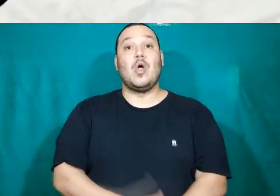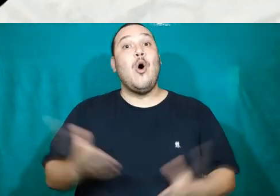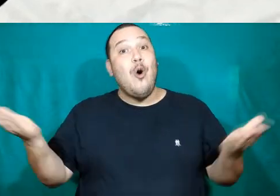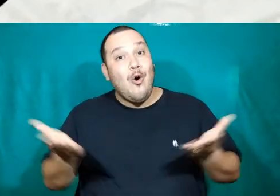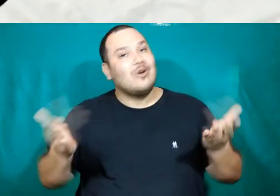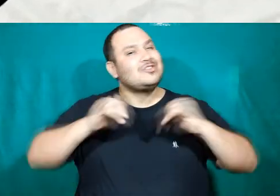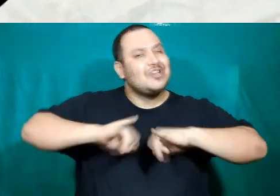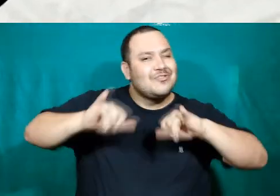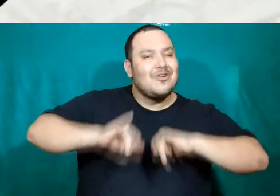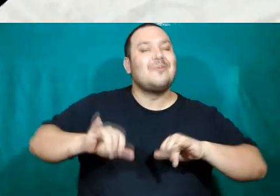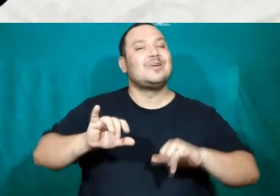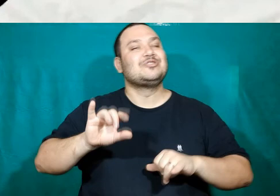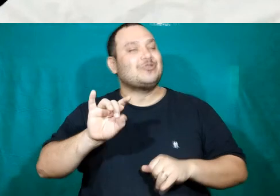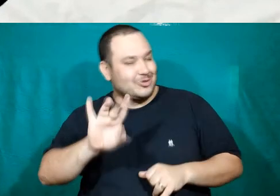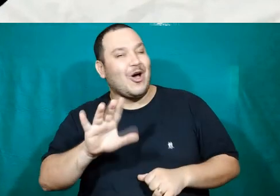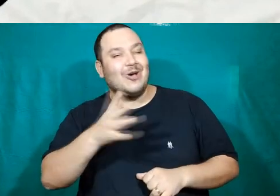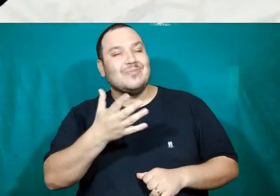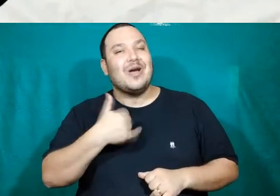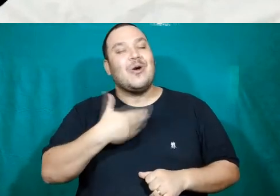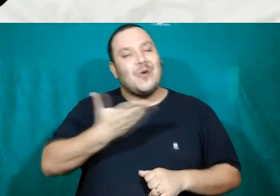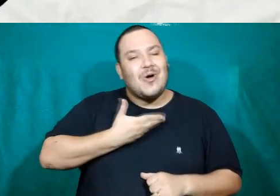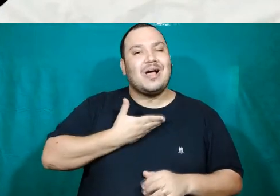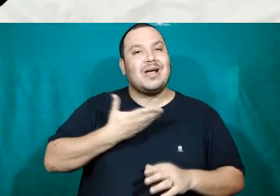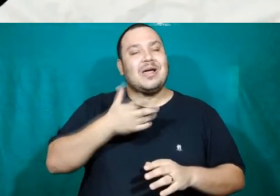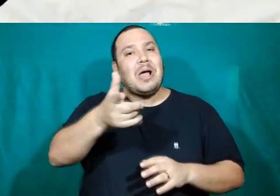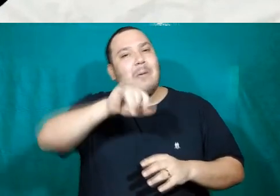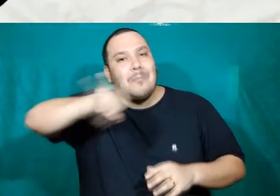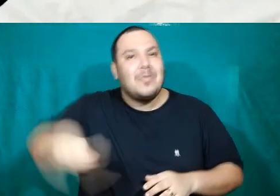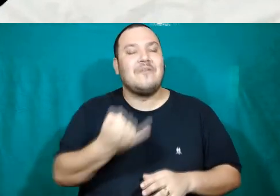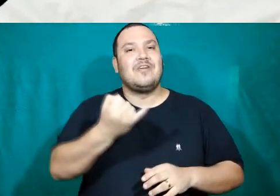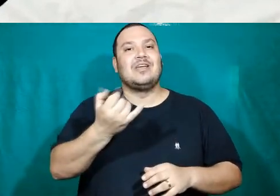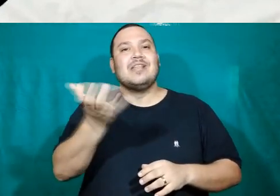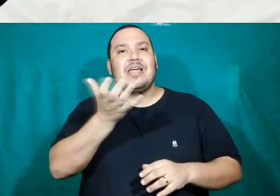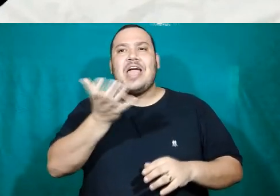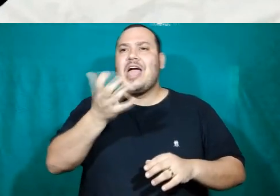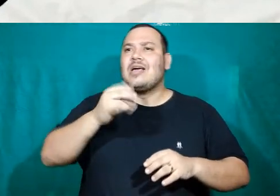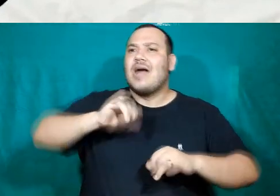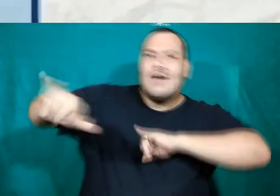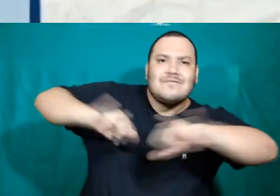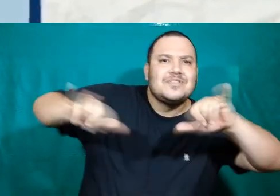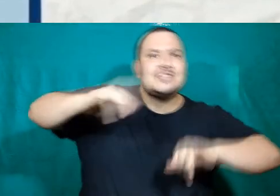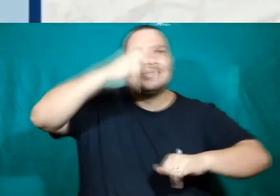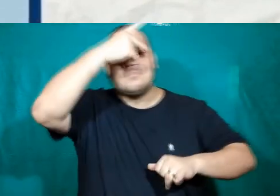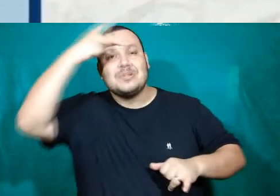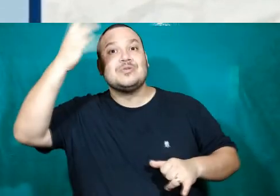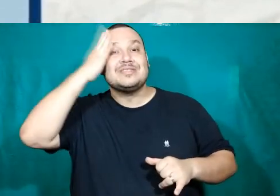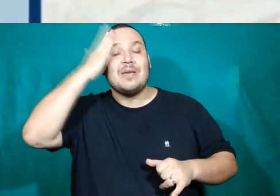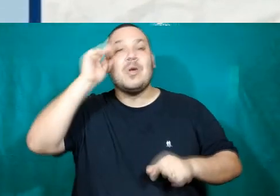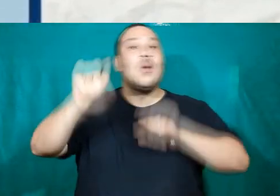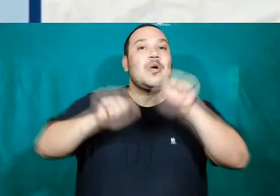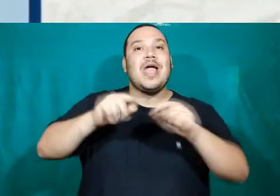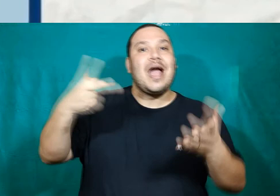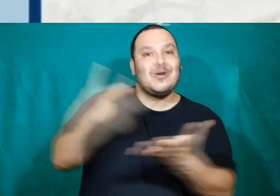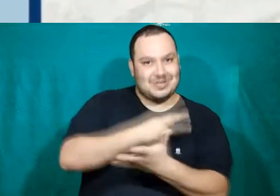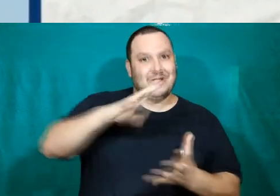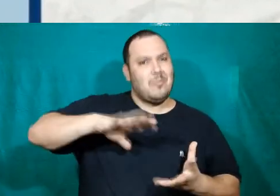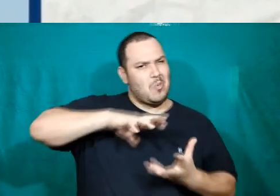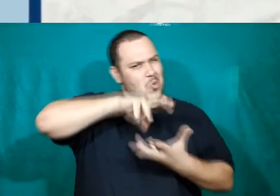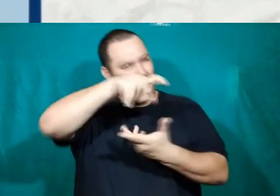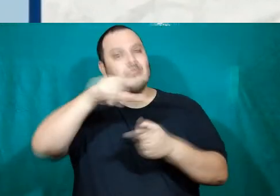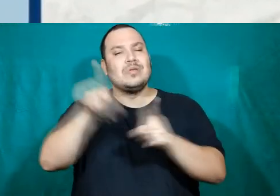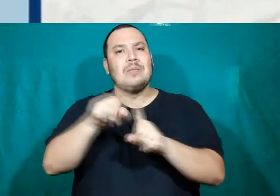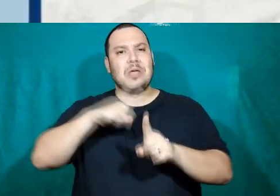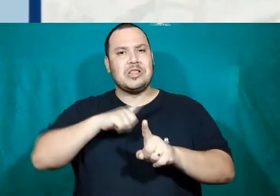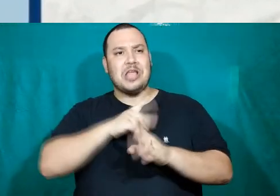são as informações que gostaríamos de passar. Compartilhe para mais pessoas saberem o que de fato está acontecendo no mundo e dê uma olhada em nossos